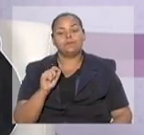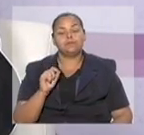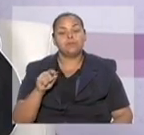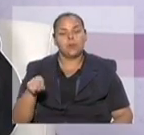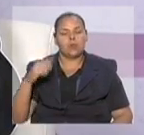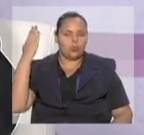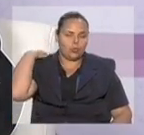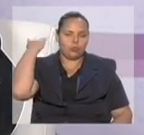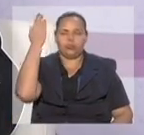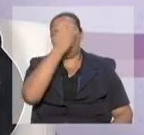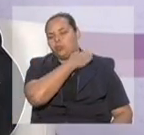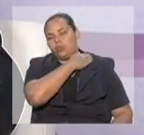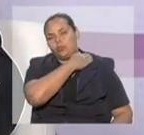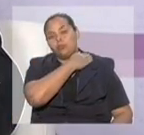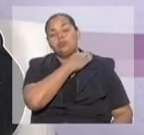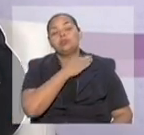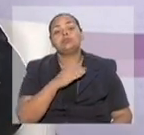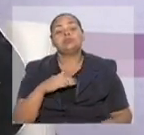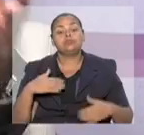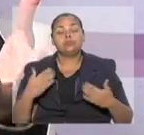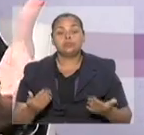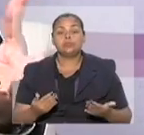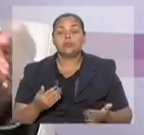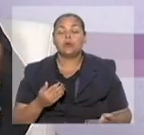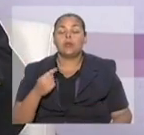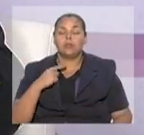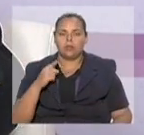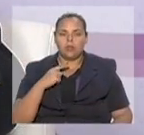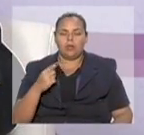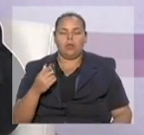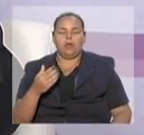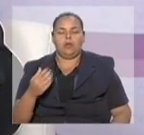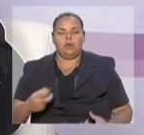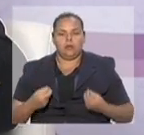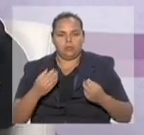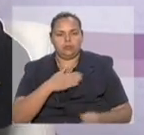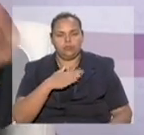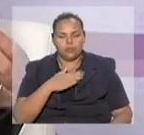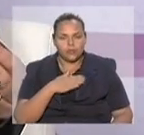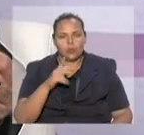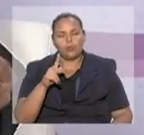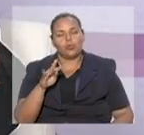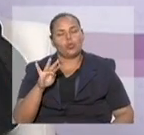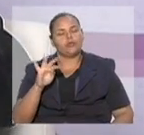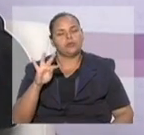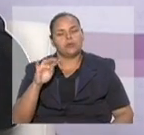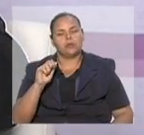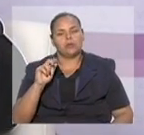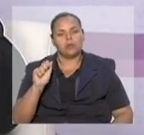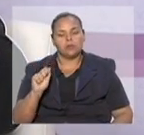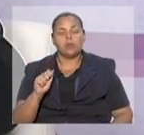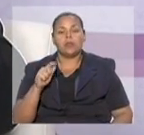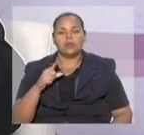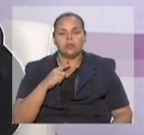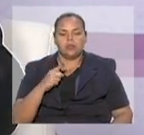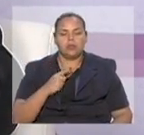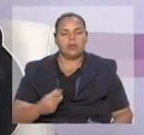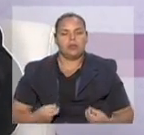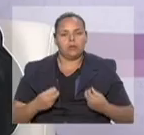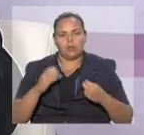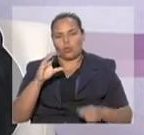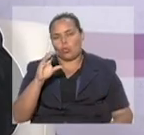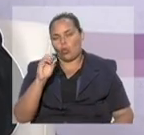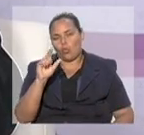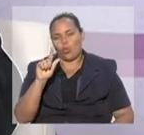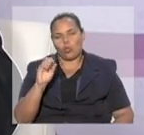câncer de pulmão. Então, a gente tem câncer de mama, tem câncer de próstata, tem o câncer de cólon, que tem